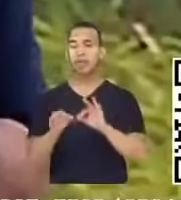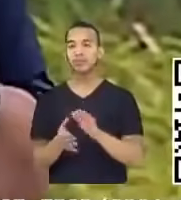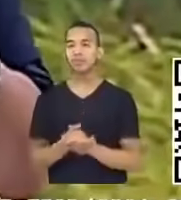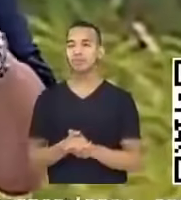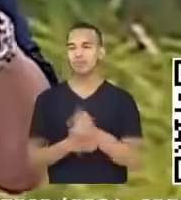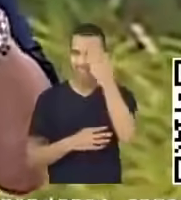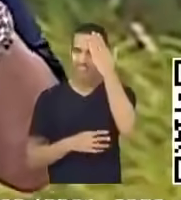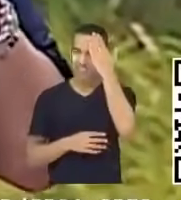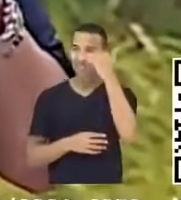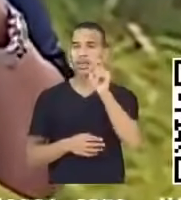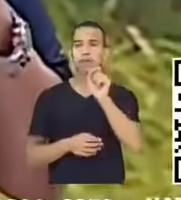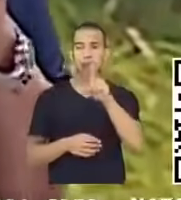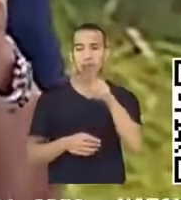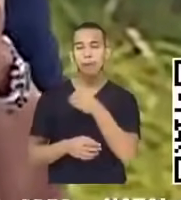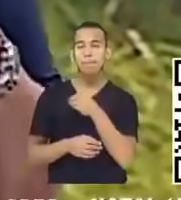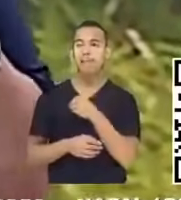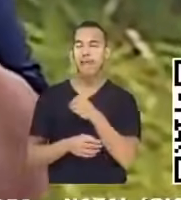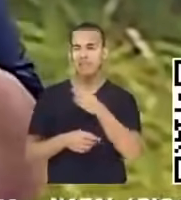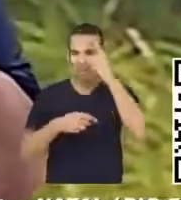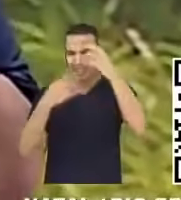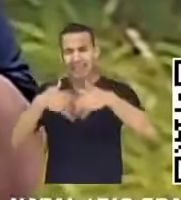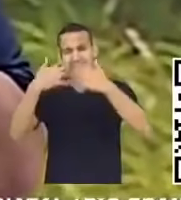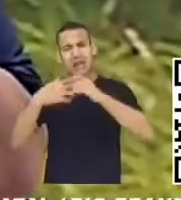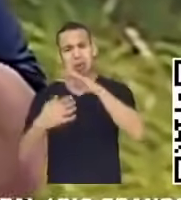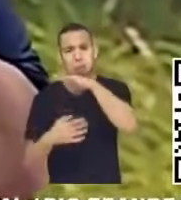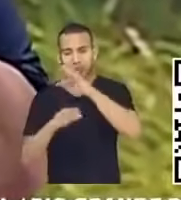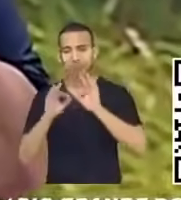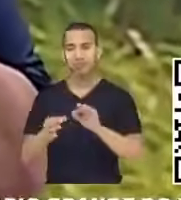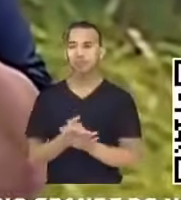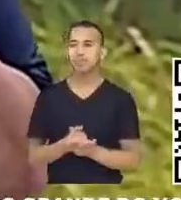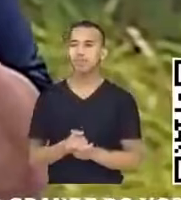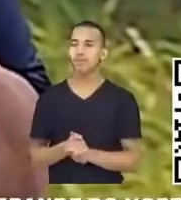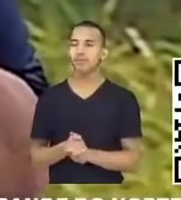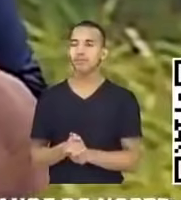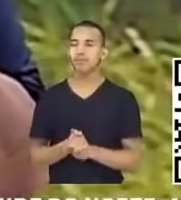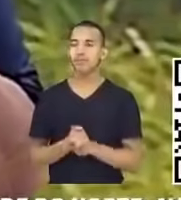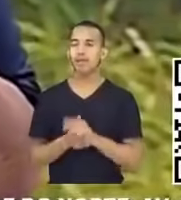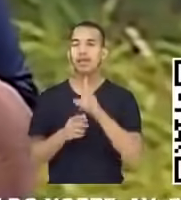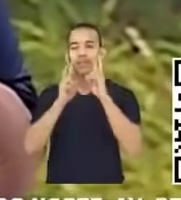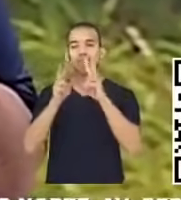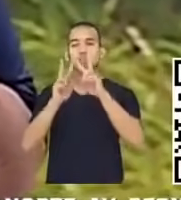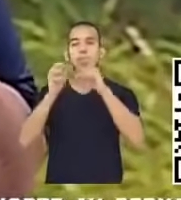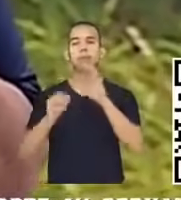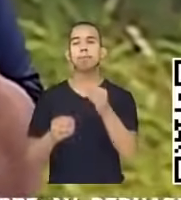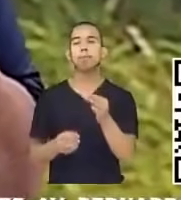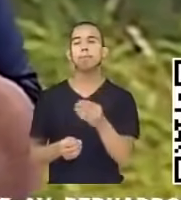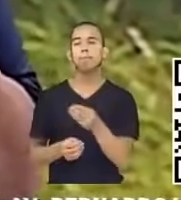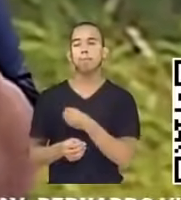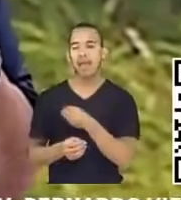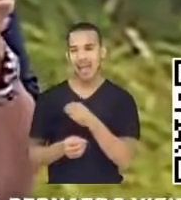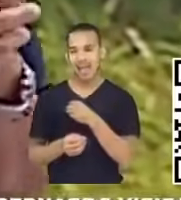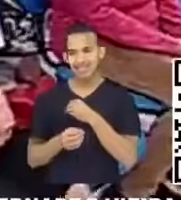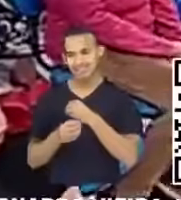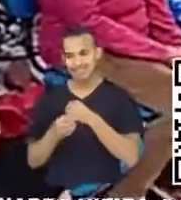que sabe que ele aquele pecador cabeludo o que levar para cada cabelo Diva lá